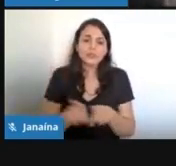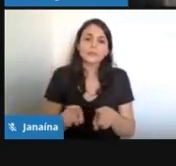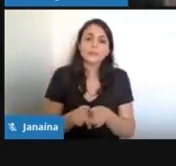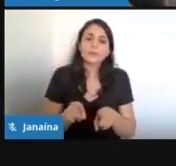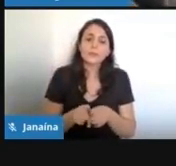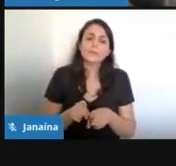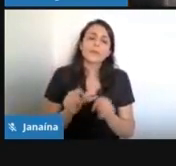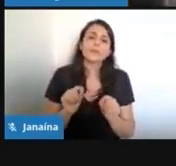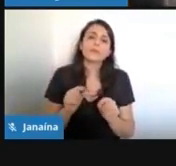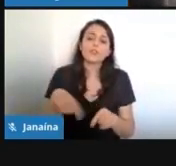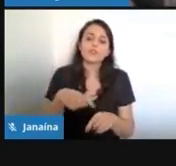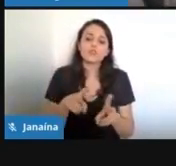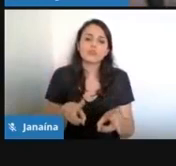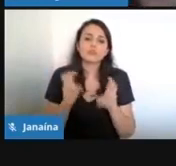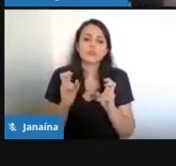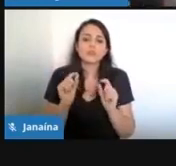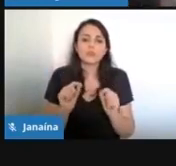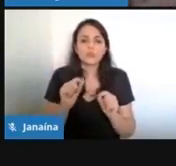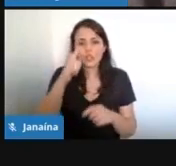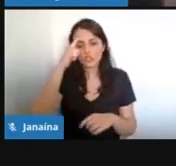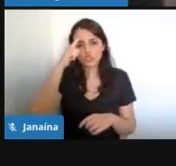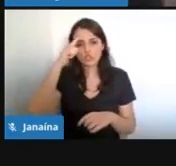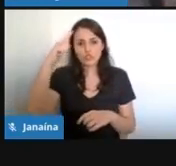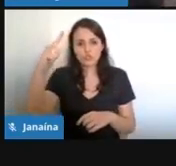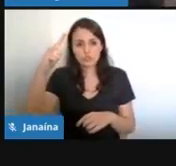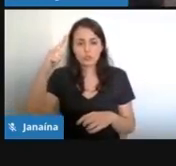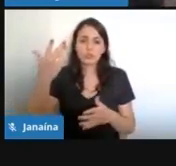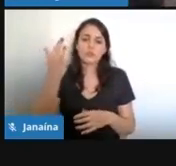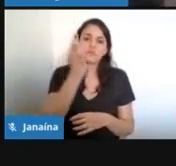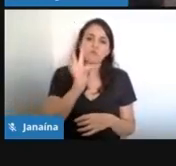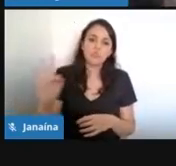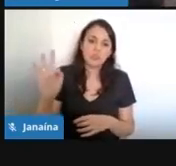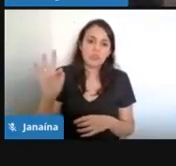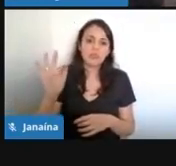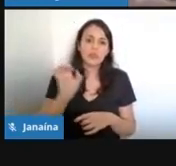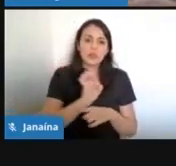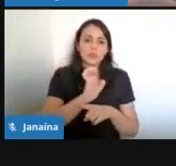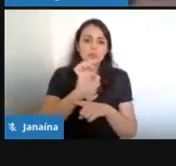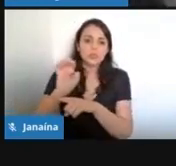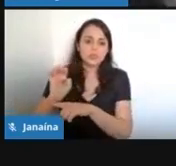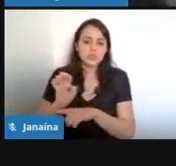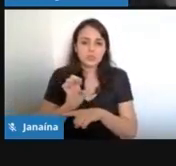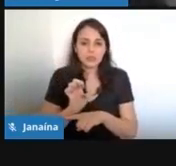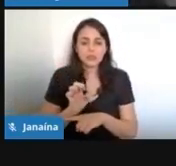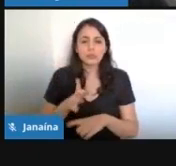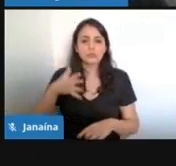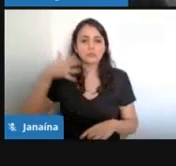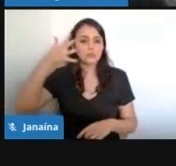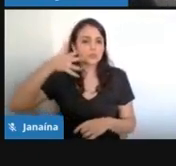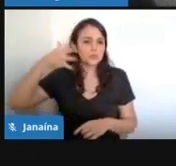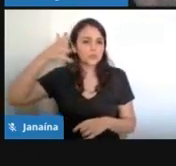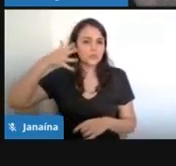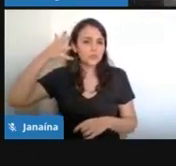momento não foi isso, né? Os gestores, sejam no nível federal ou no nível estadual, com discursos